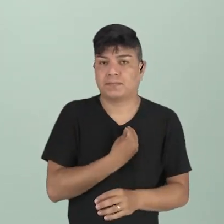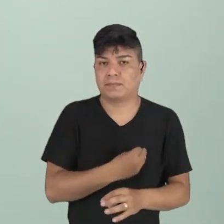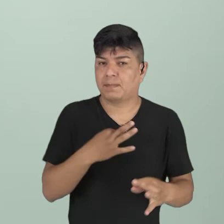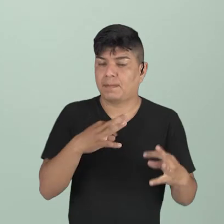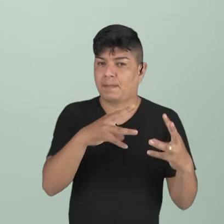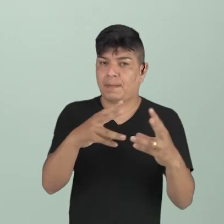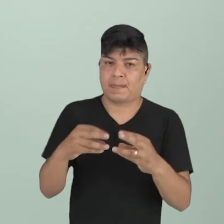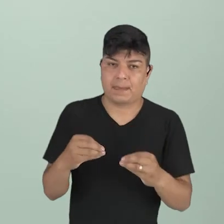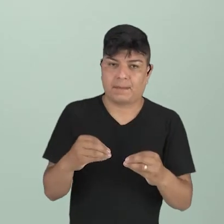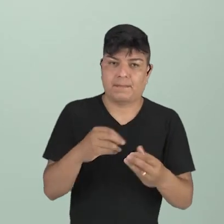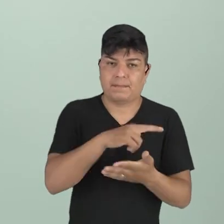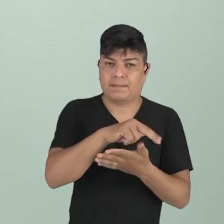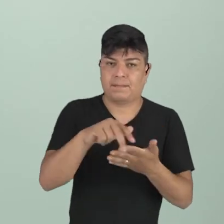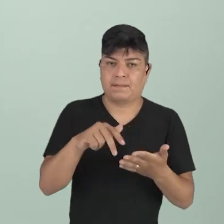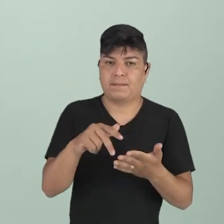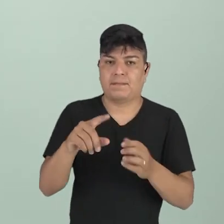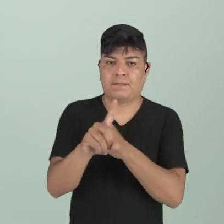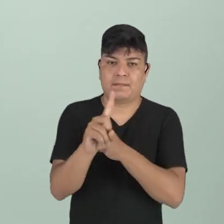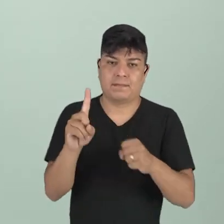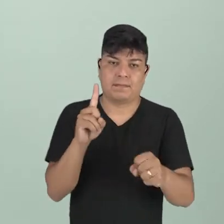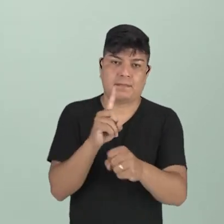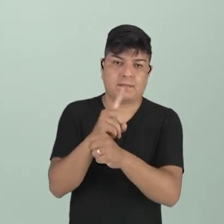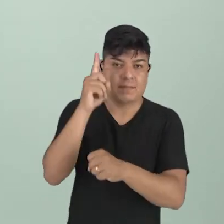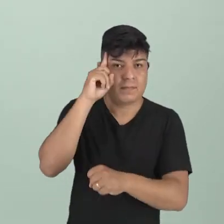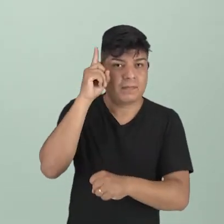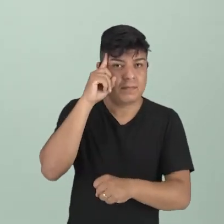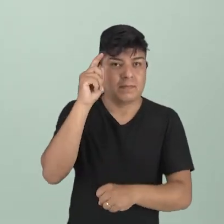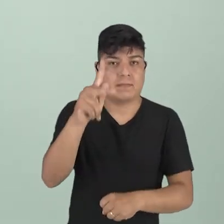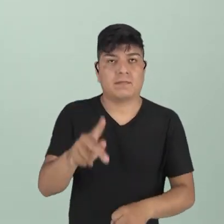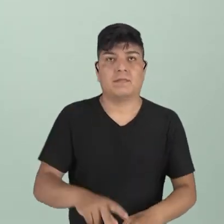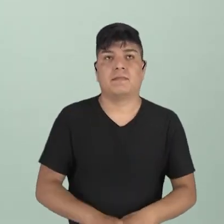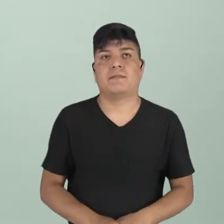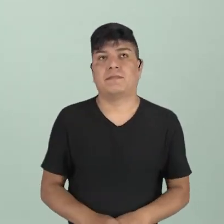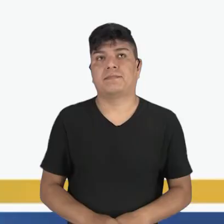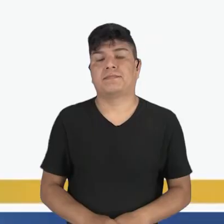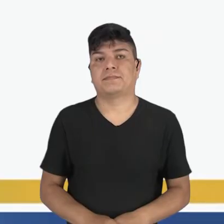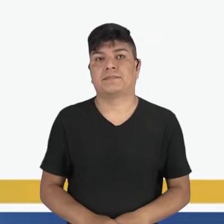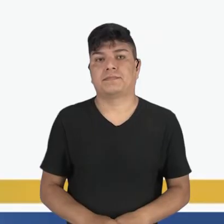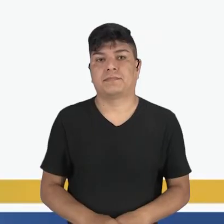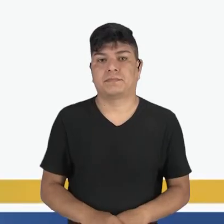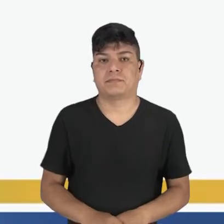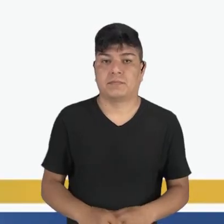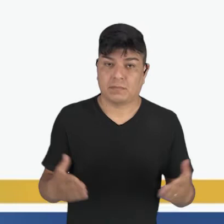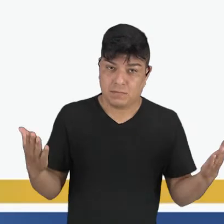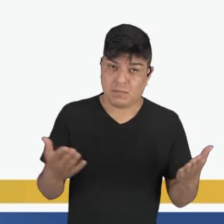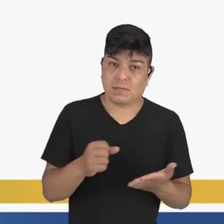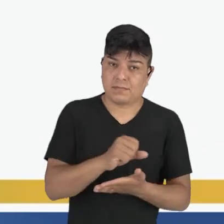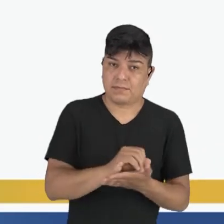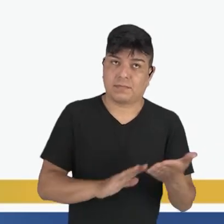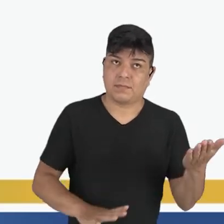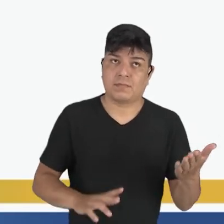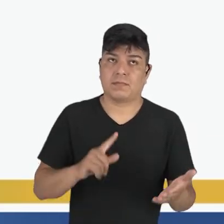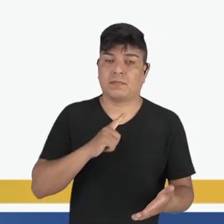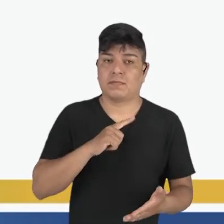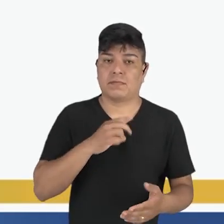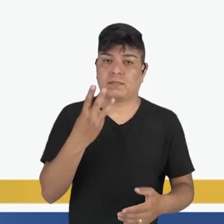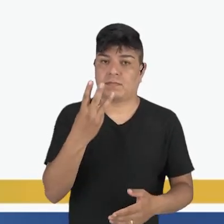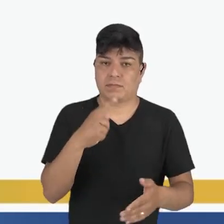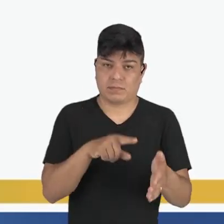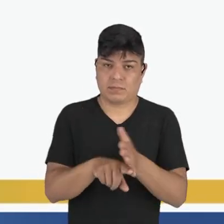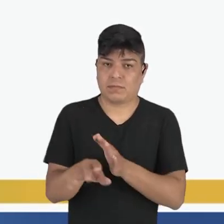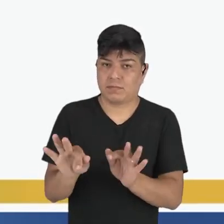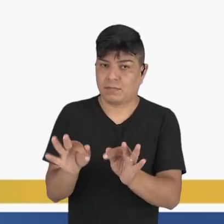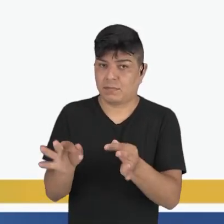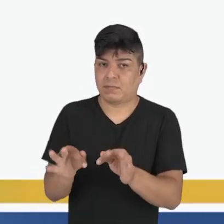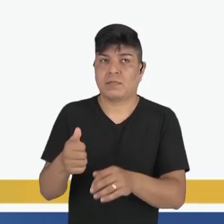em todas as áreas da nossa sociedade, do nosso cotidiano, tá? Partindo para o nosso exercitando, nós temos 3 questões aí bem